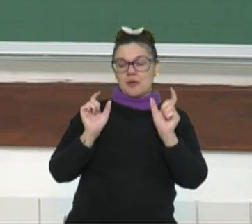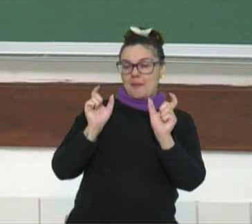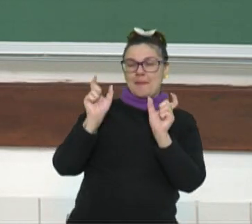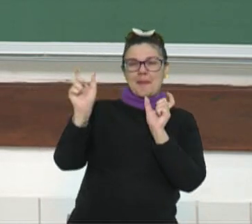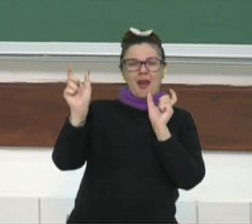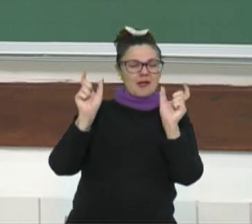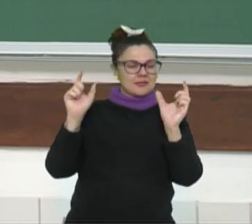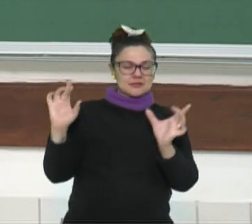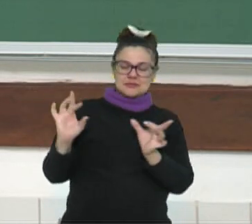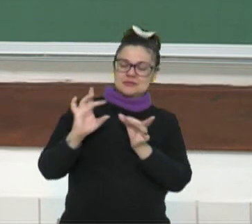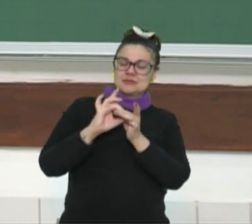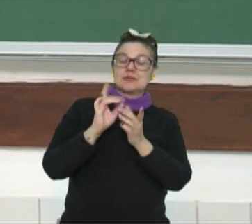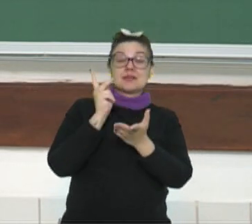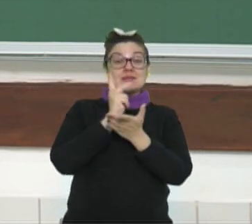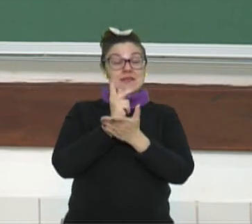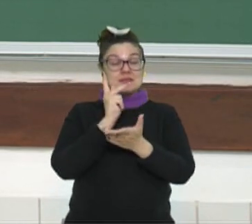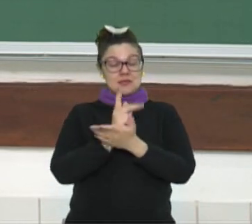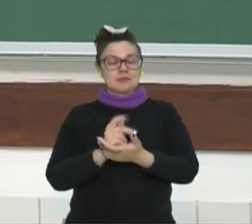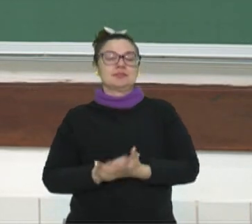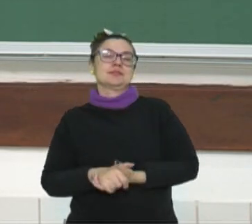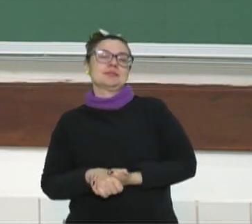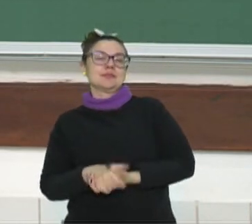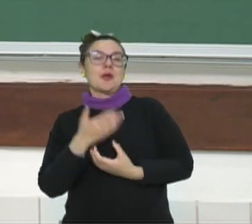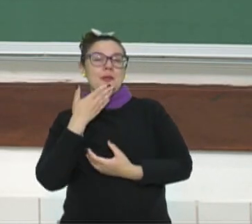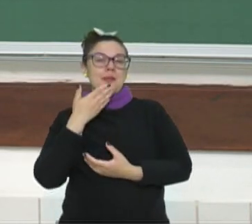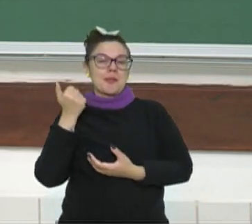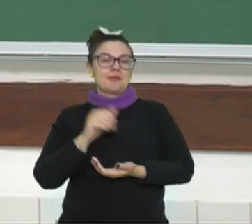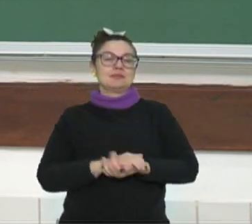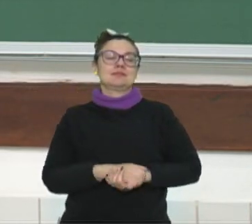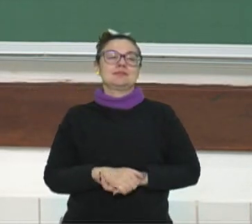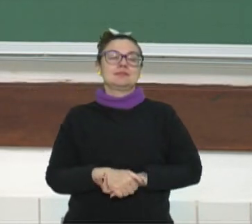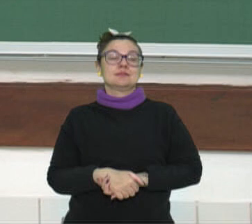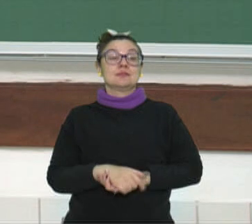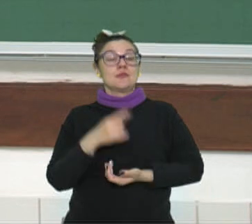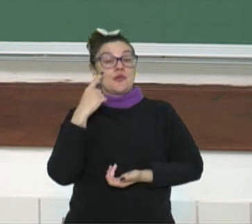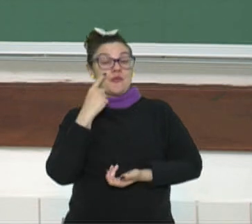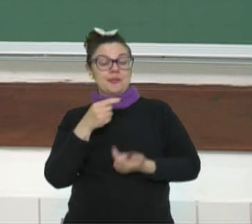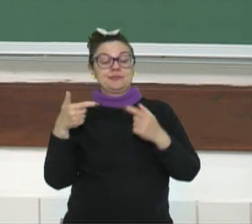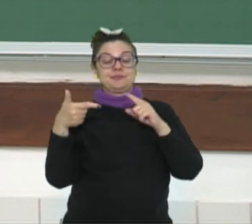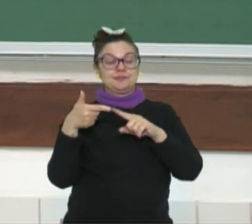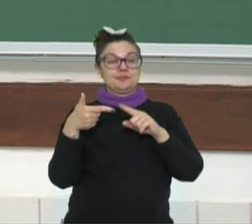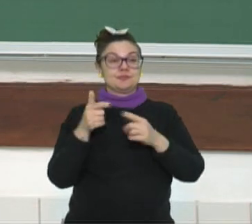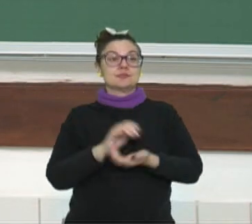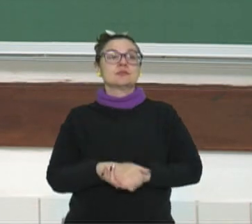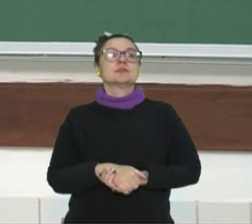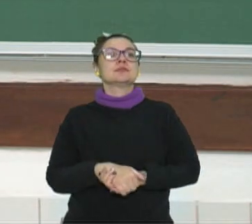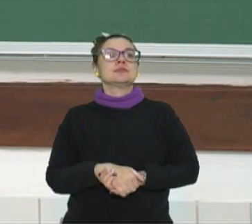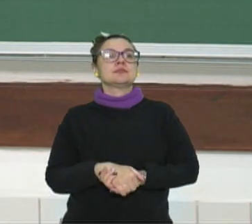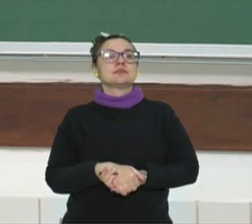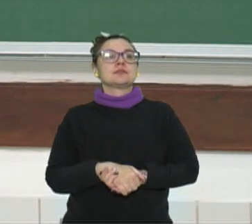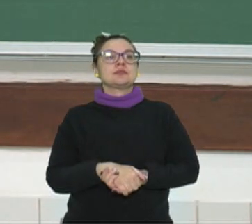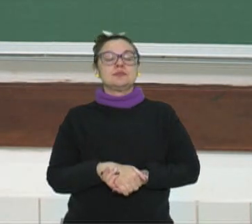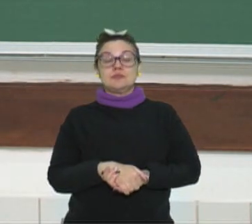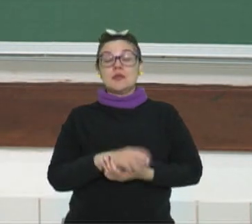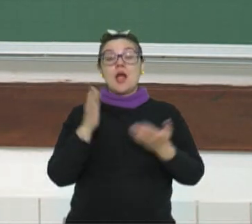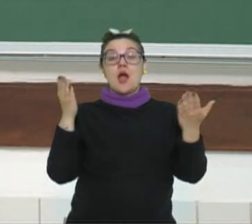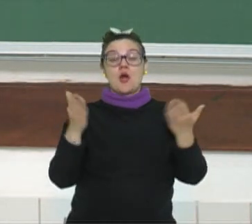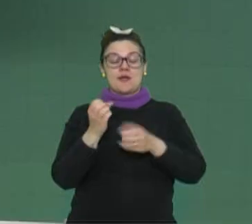existência. Vincula essas duas coisas que a chance de sucesso é bem grande. Vamos para a segunda questão de hoje. Do